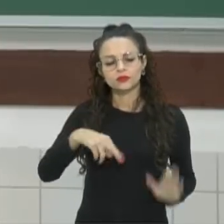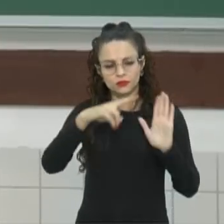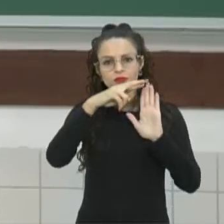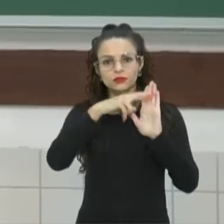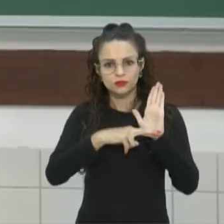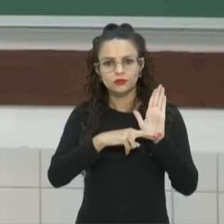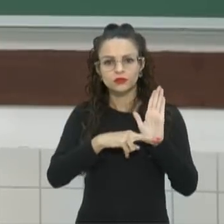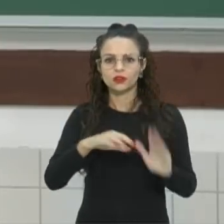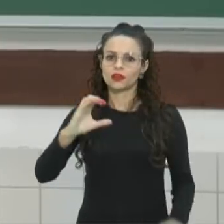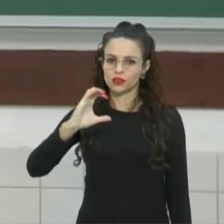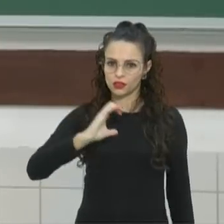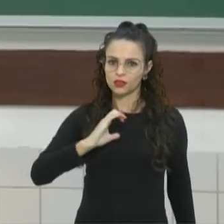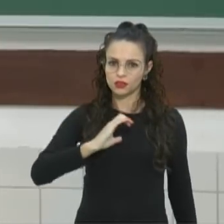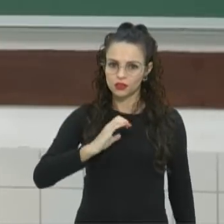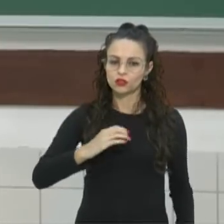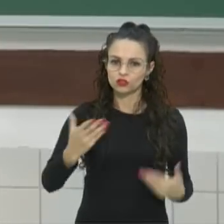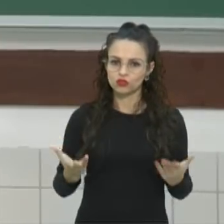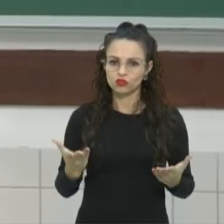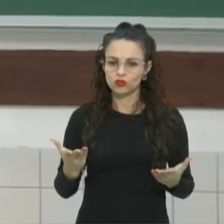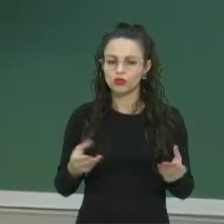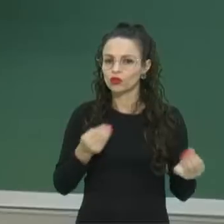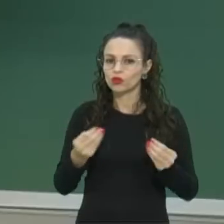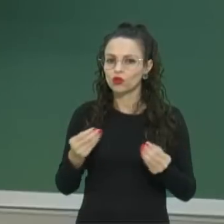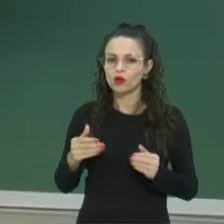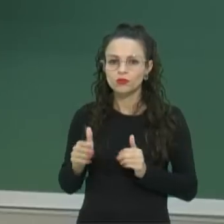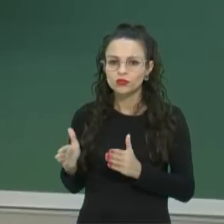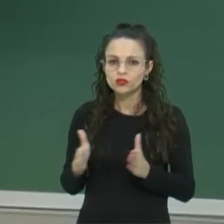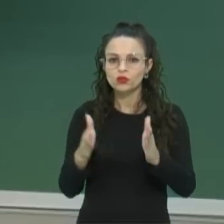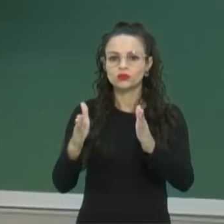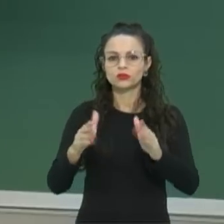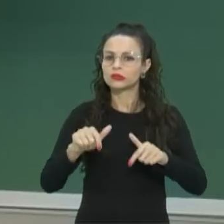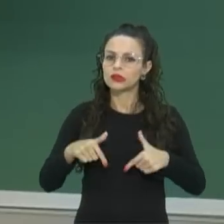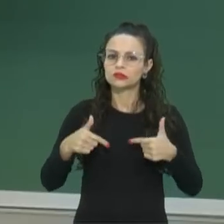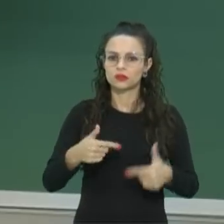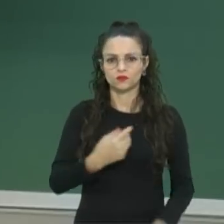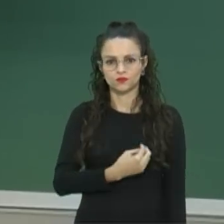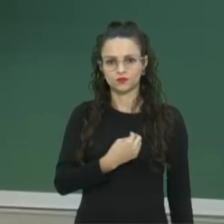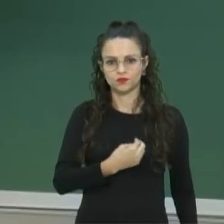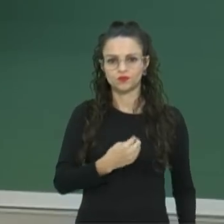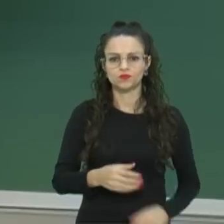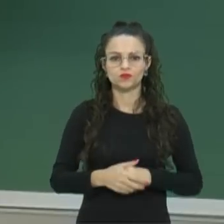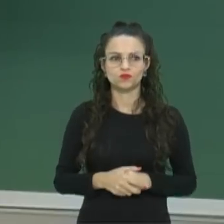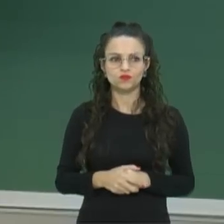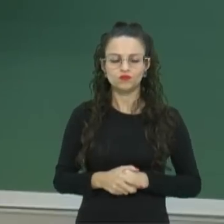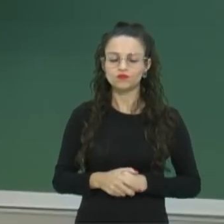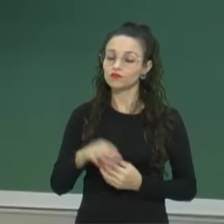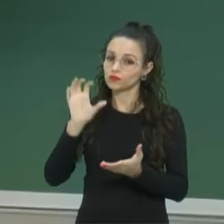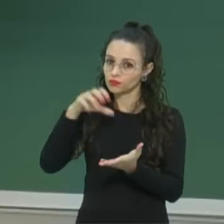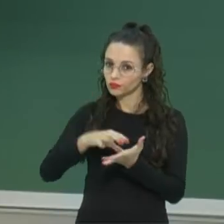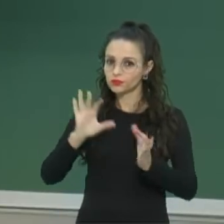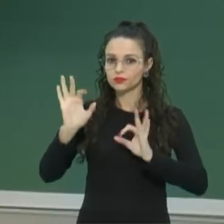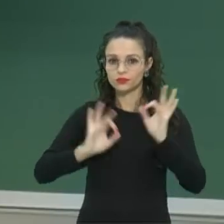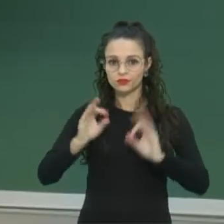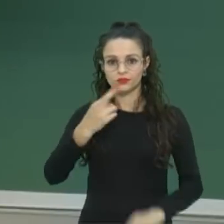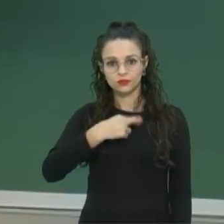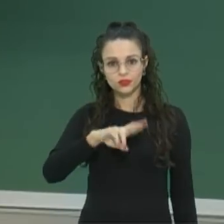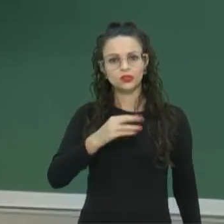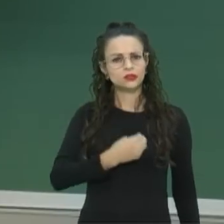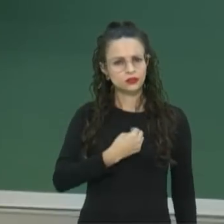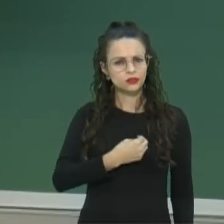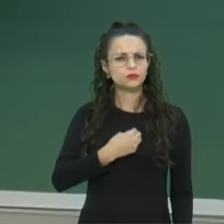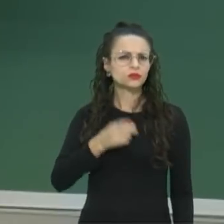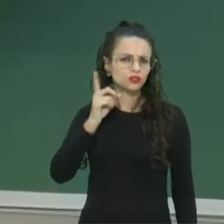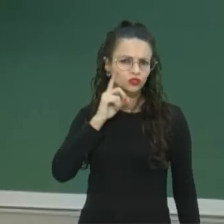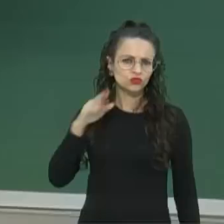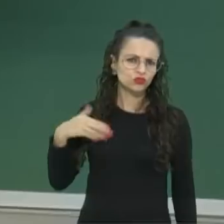regra, o princípio da ética, de como tem que se conduzir suas ações. As organizações religiosas estão presentes em nosso dia a